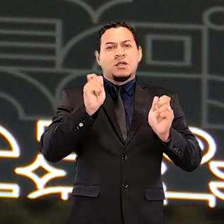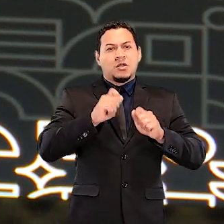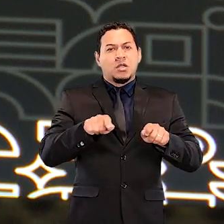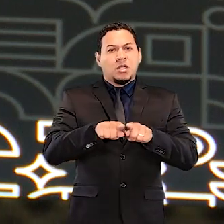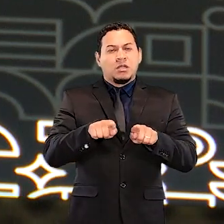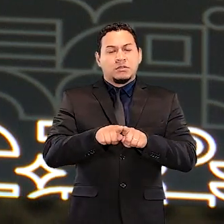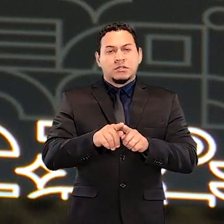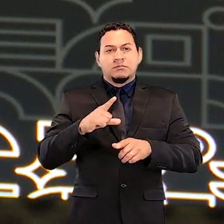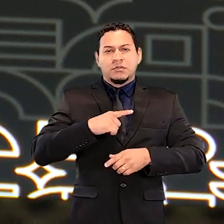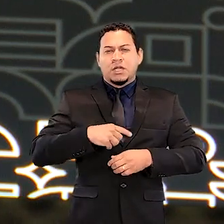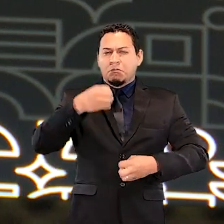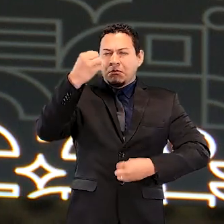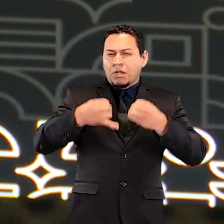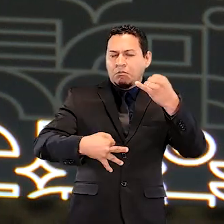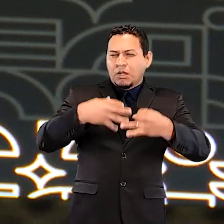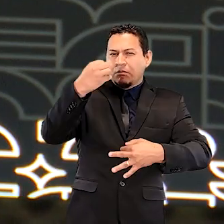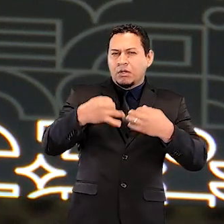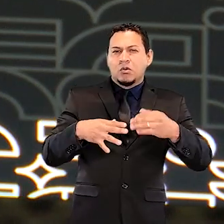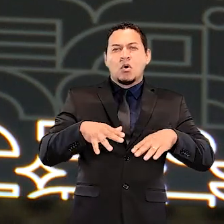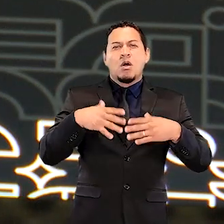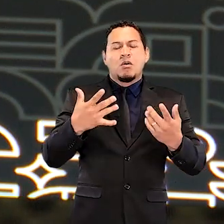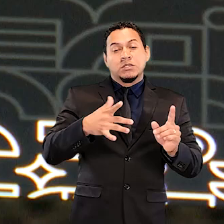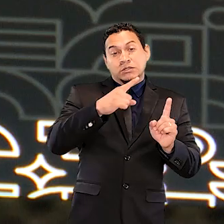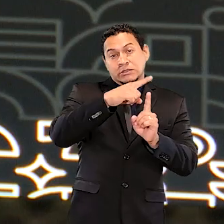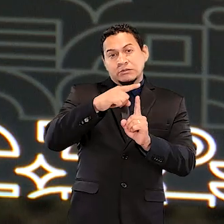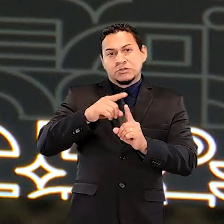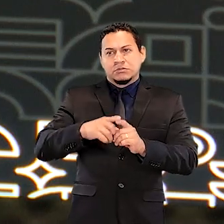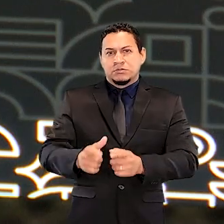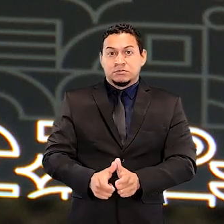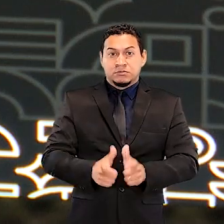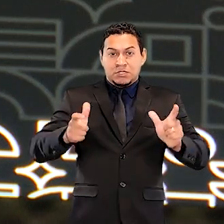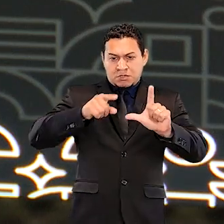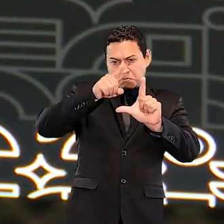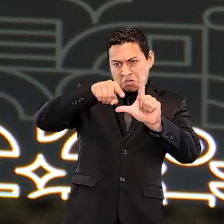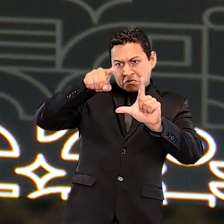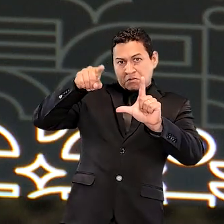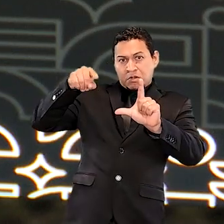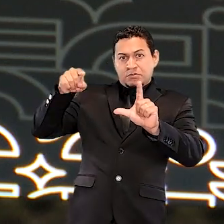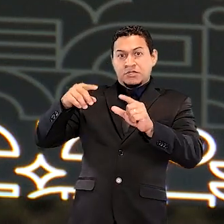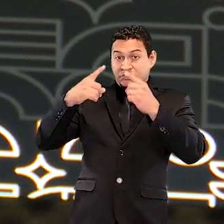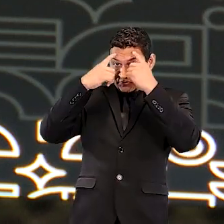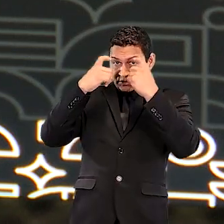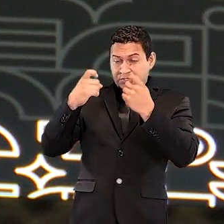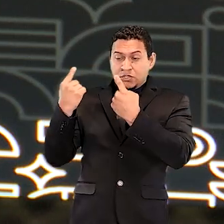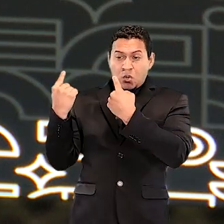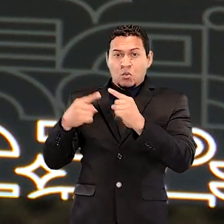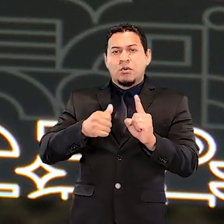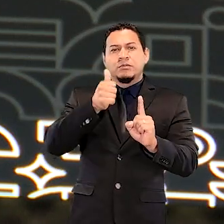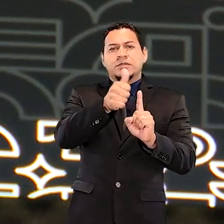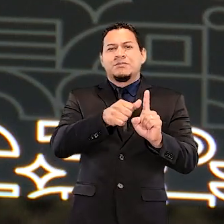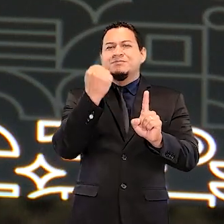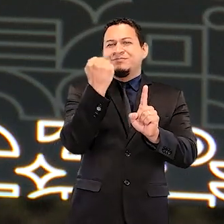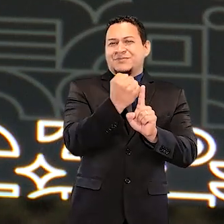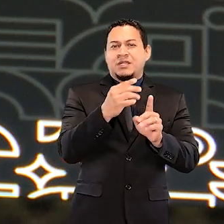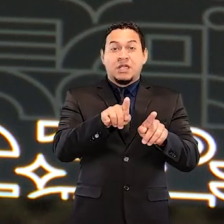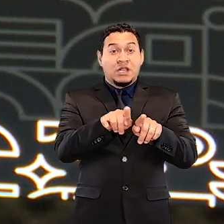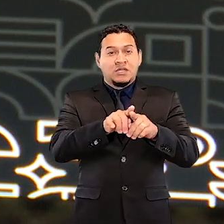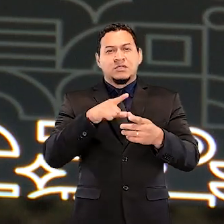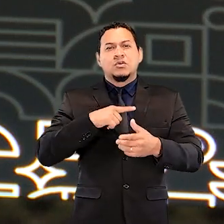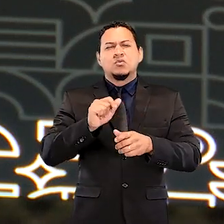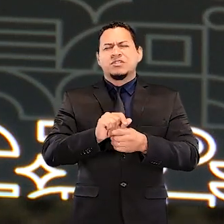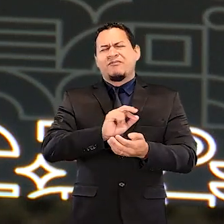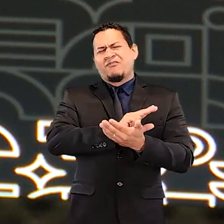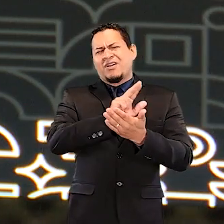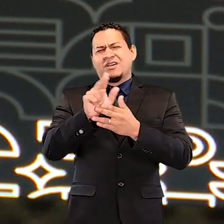coloco, explico, né, quais são os índices mais recentes sobre violência contra a mulher, o que é assédio sexual, o que é